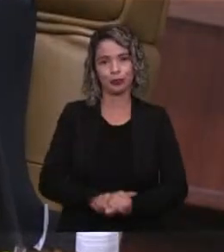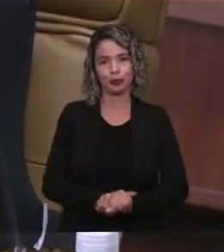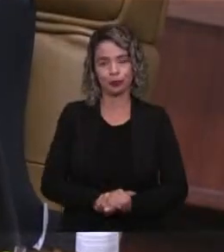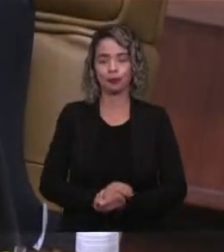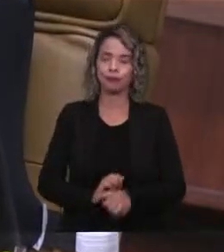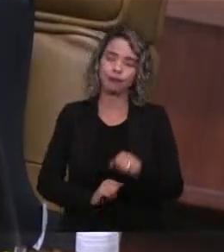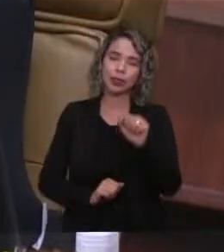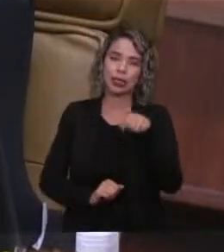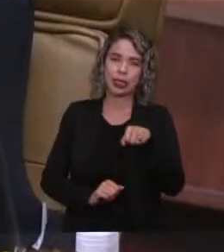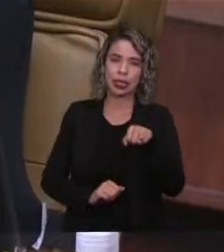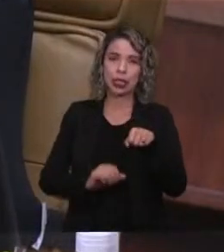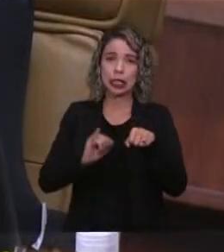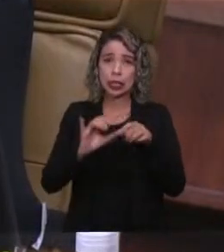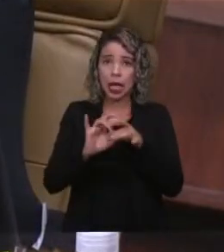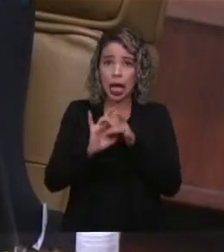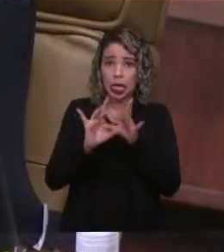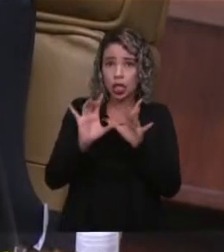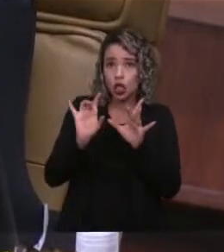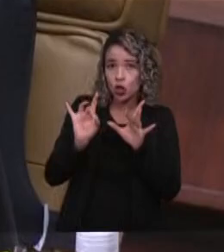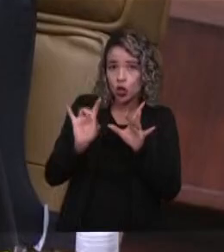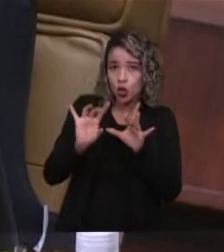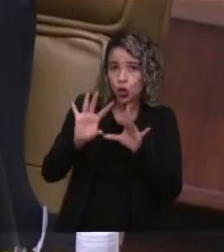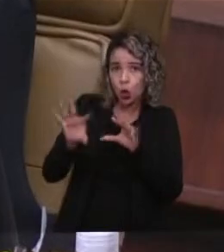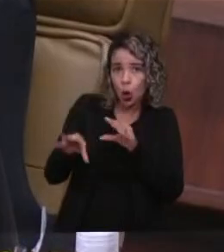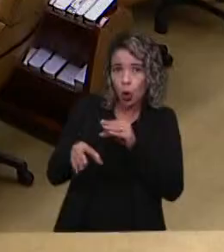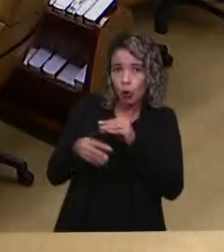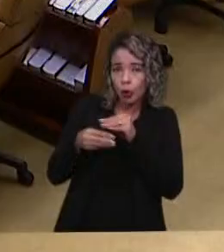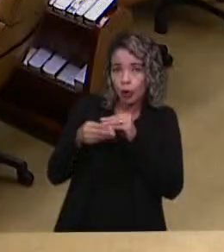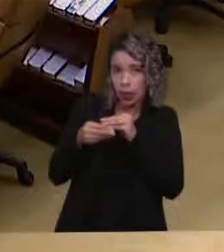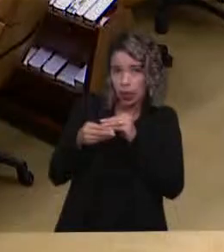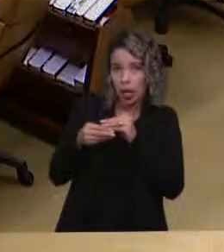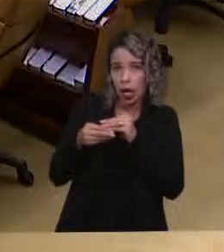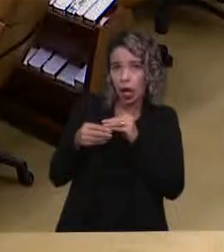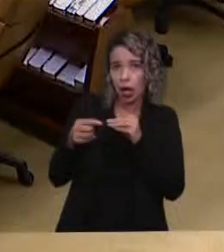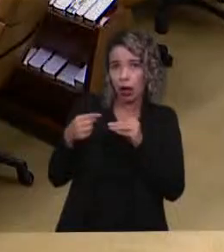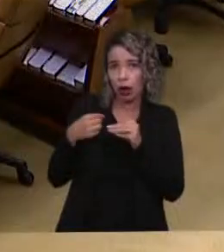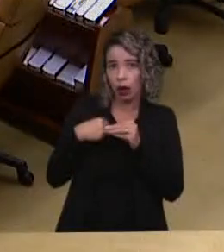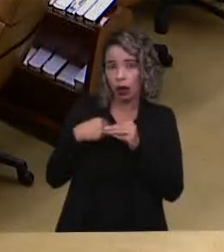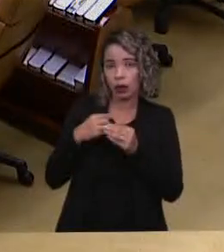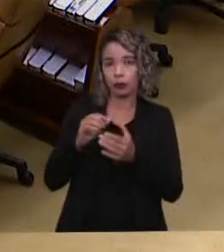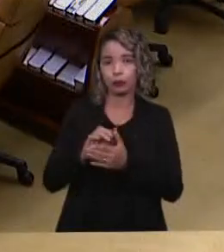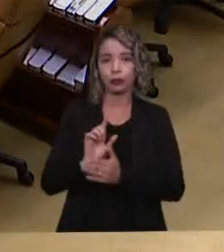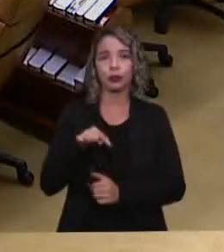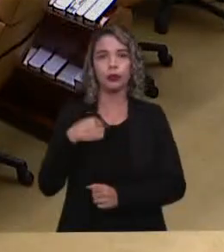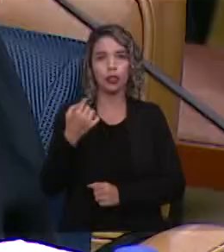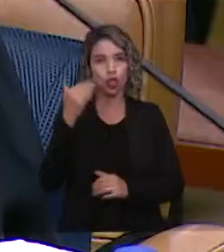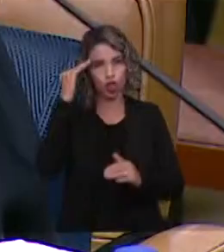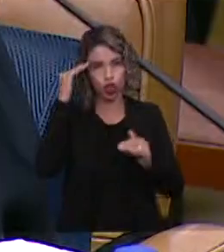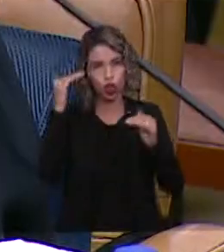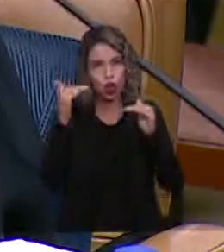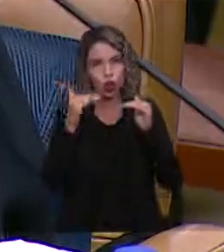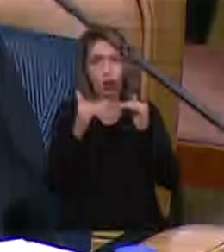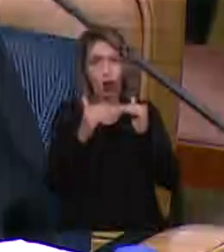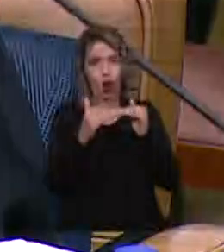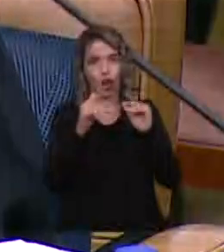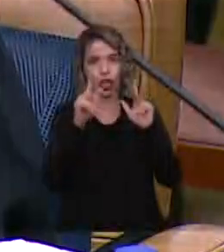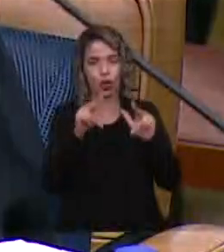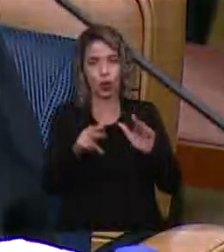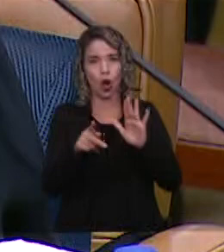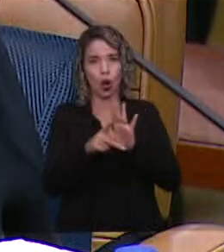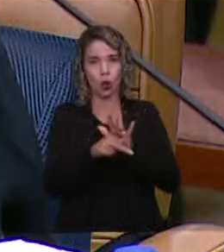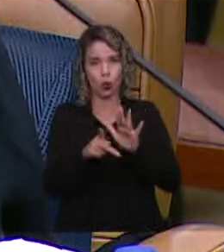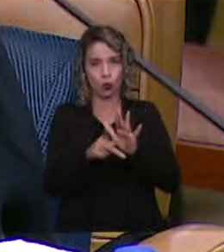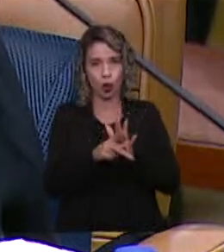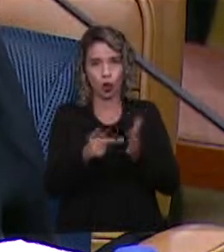Exatamente. Que vota o excelentíssimo senhor ministro André Mendonça. Se me permite a parte. Estamos na pauta ação penal 1025,